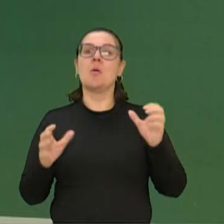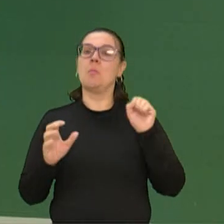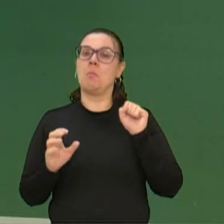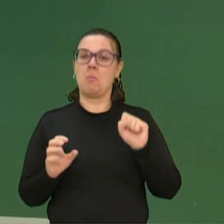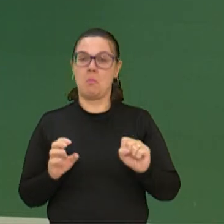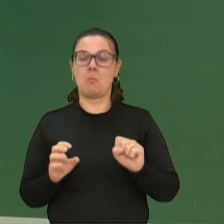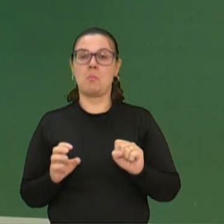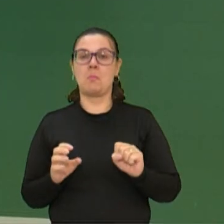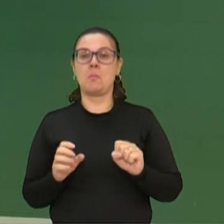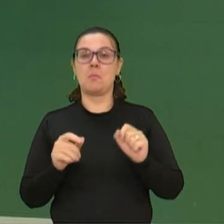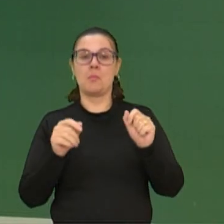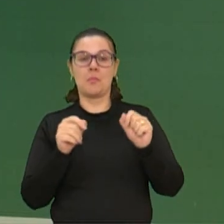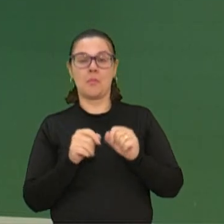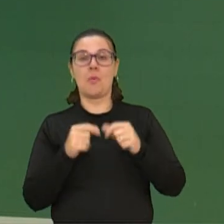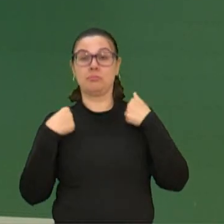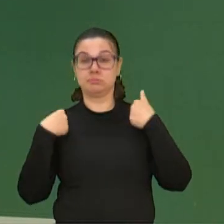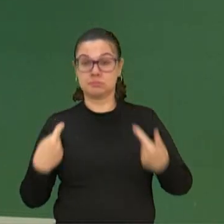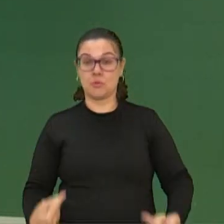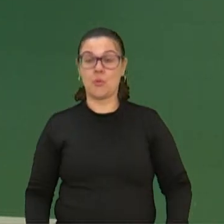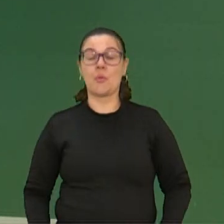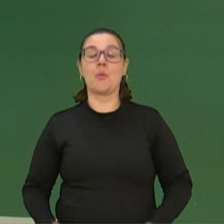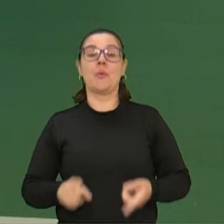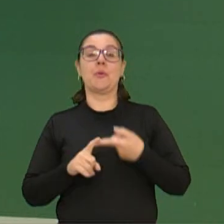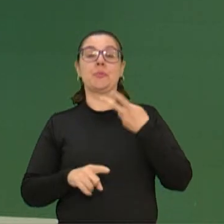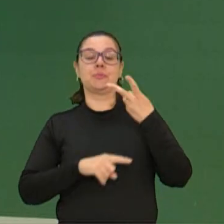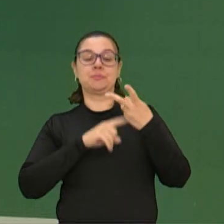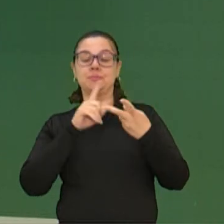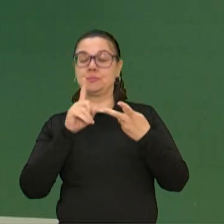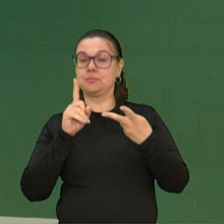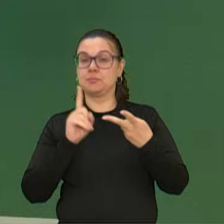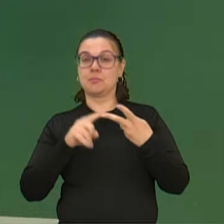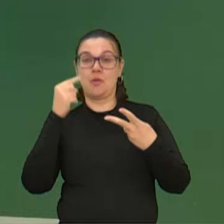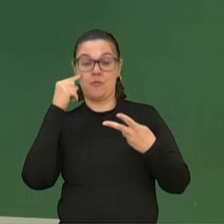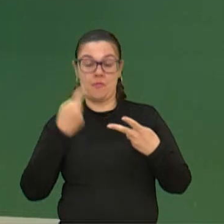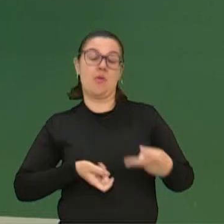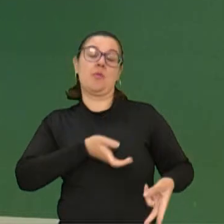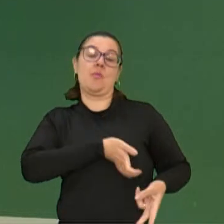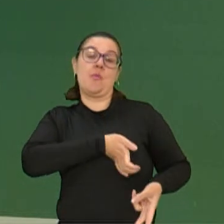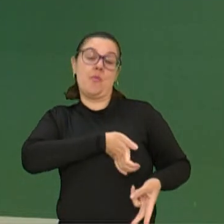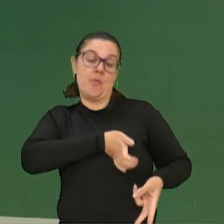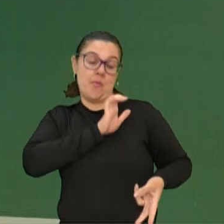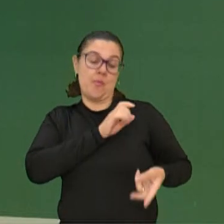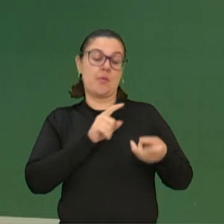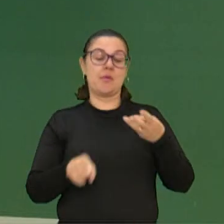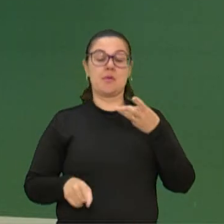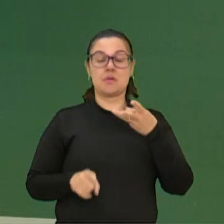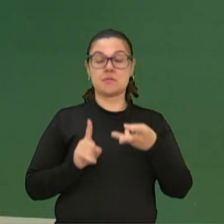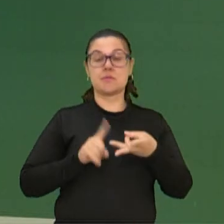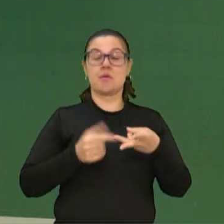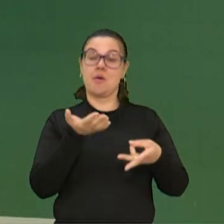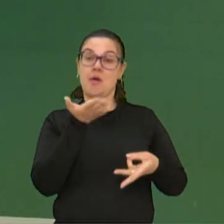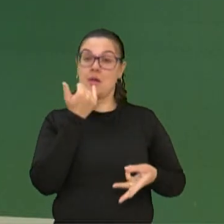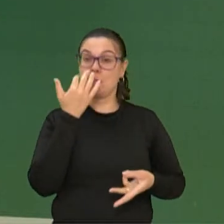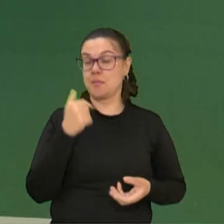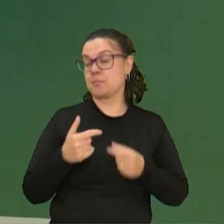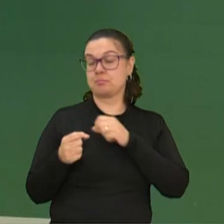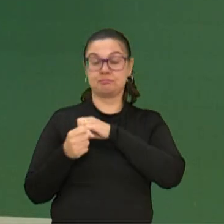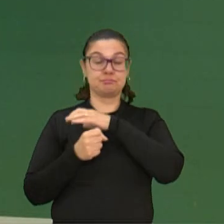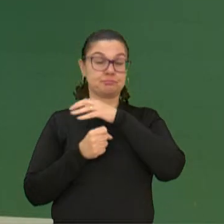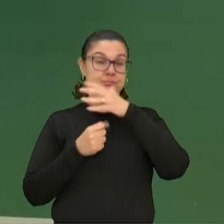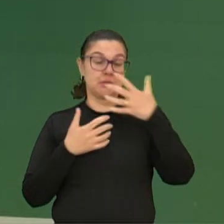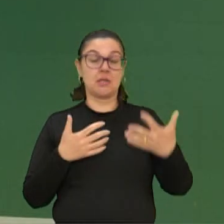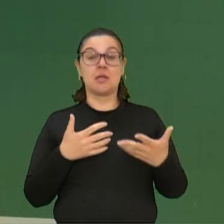ela medindo composição corpórea, vendo o nosso coração, vendo a nossa alimentação,